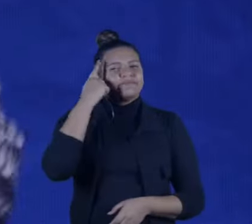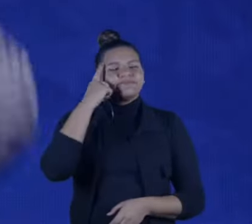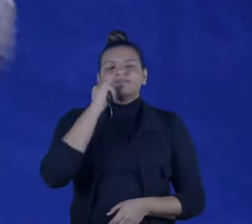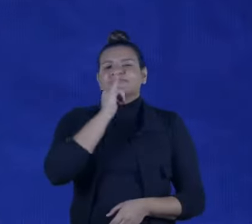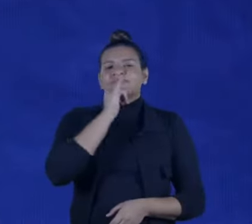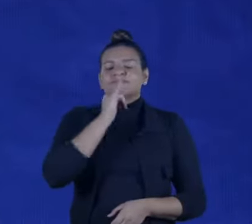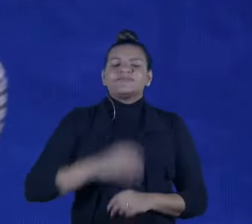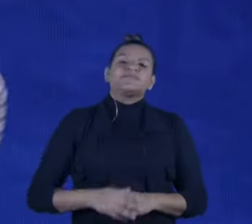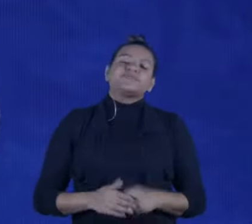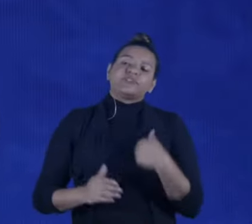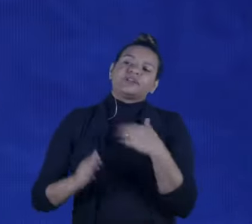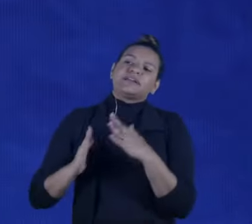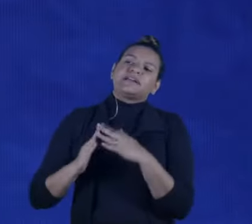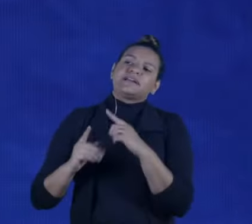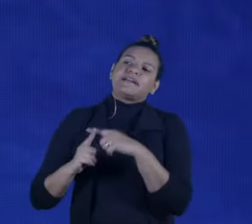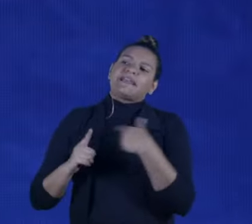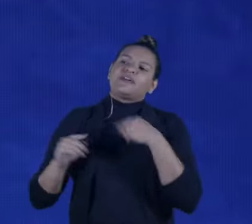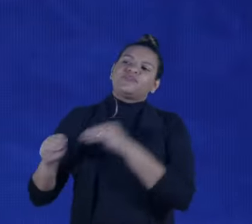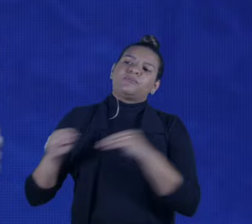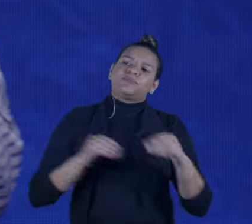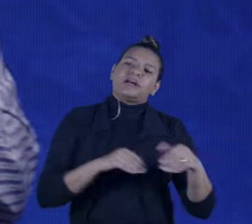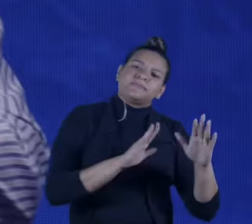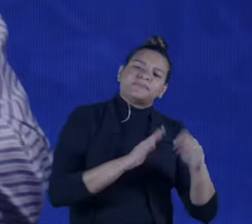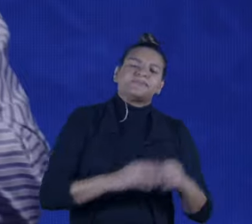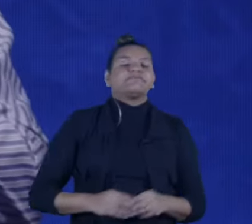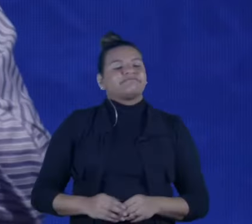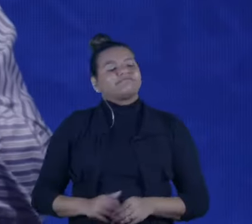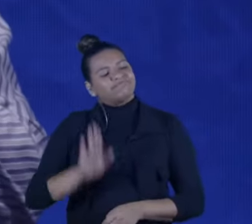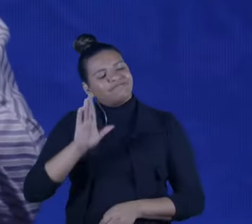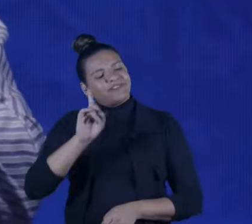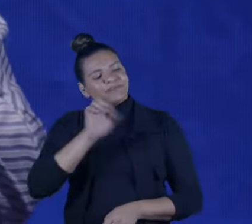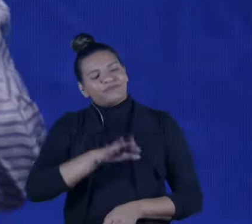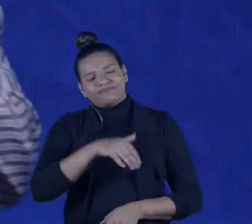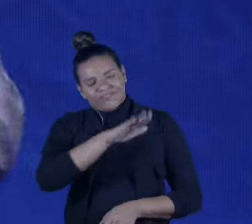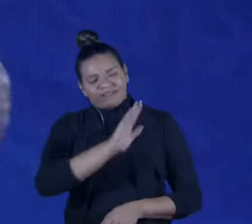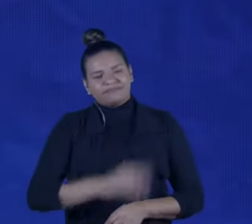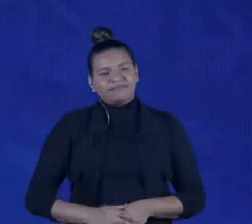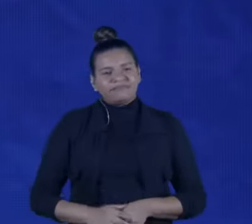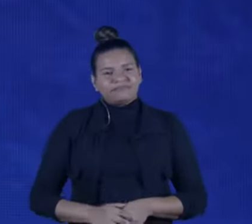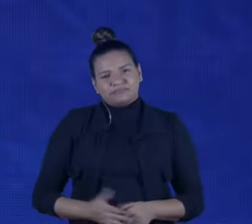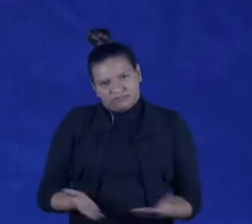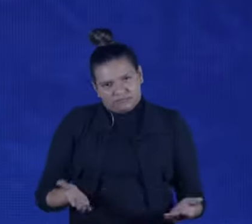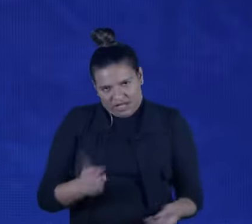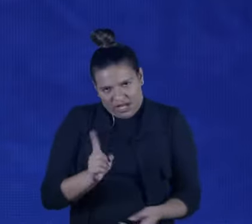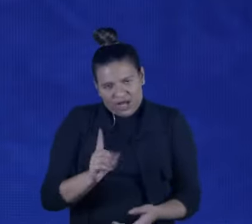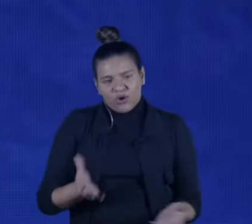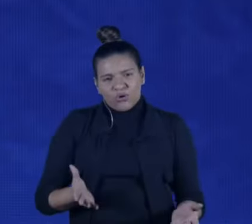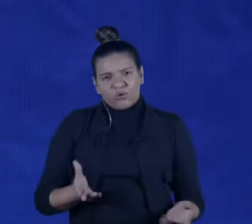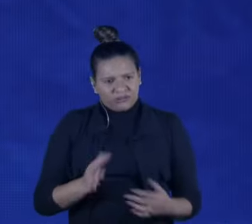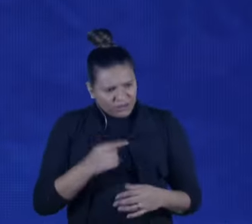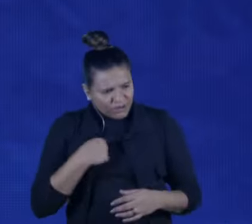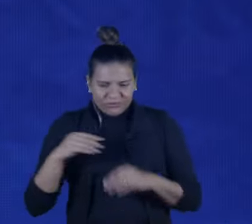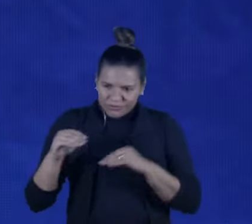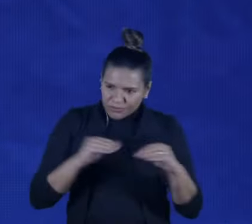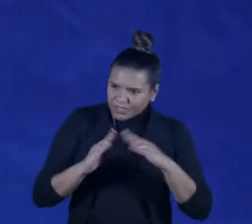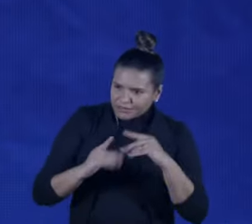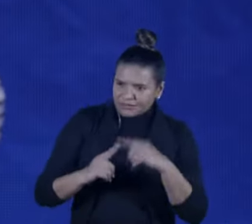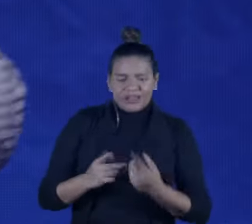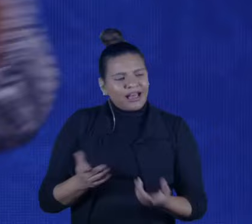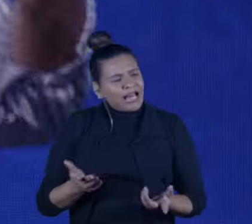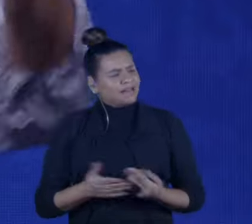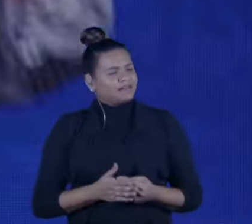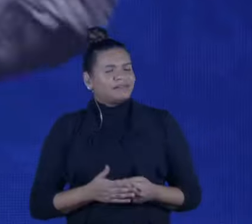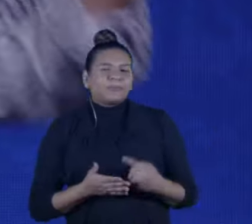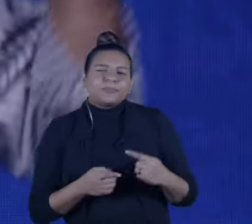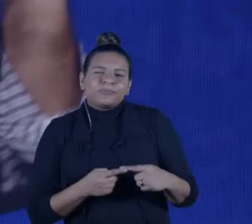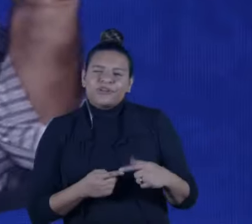indo para igreja tal, vai com Deus, tchau e benção. É lógico que eu vou lutar pelas minhas ovelhas. Mas se